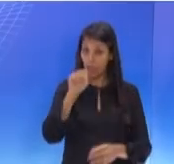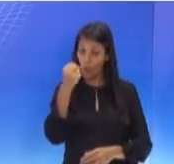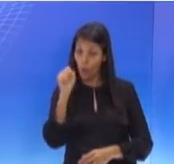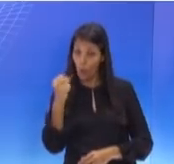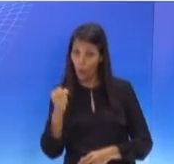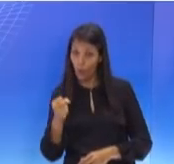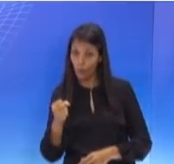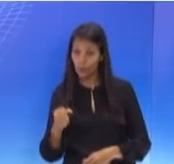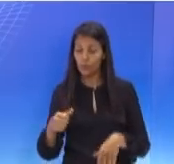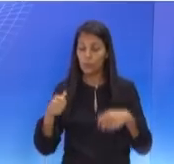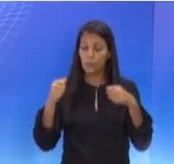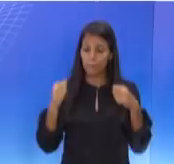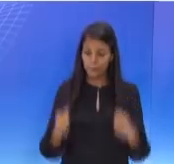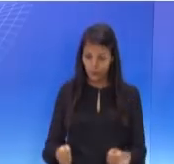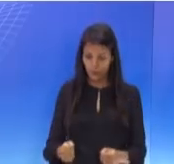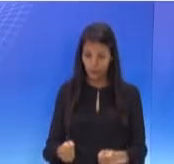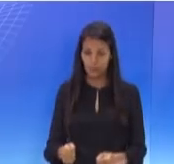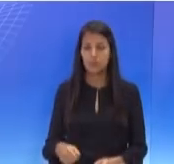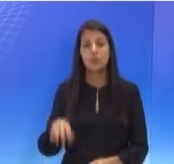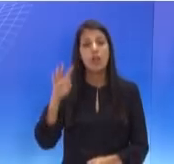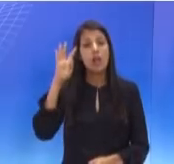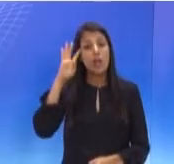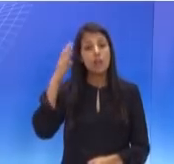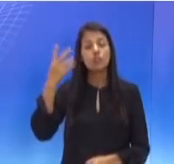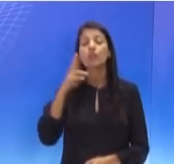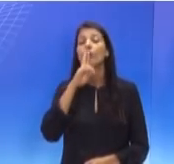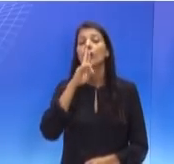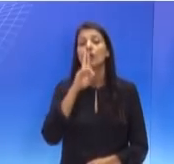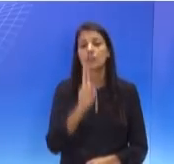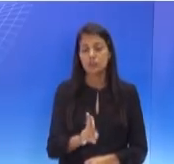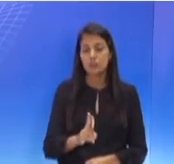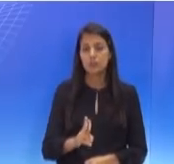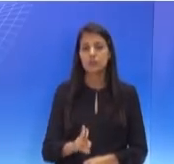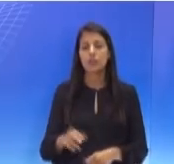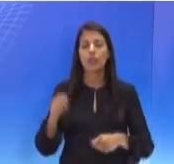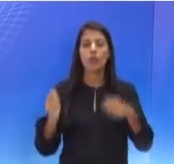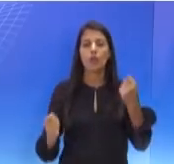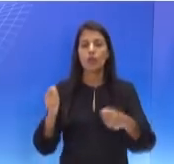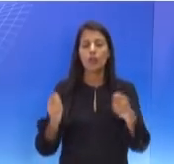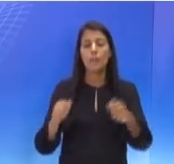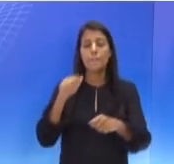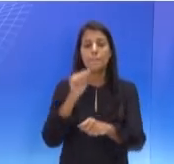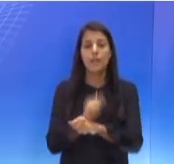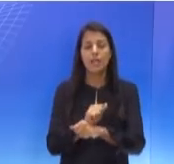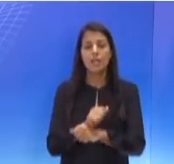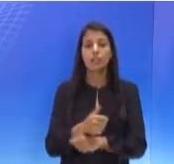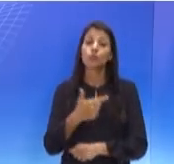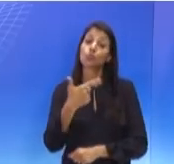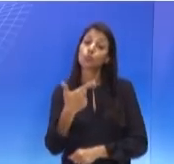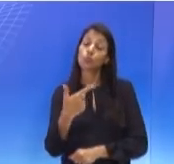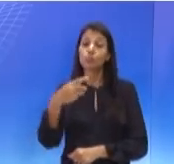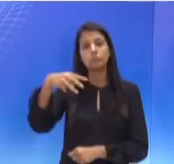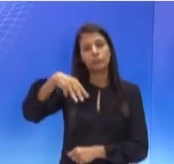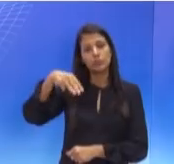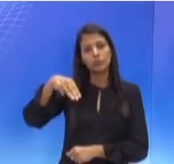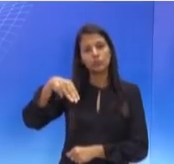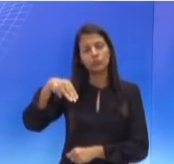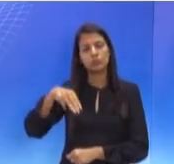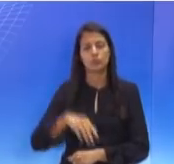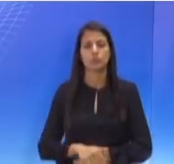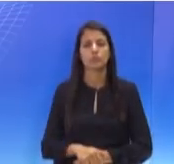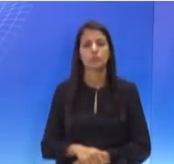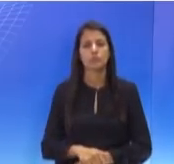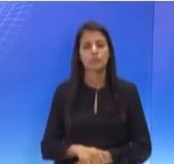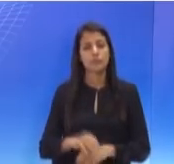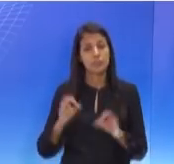determinar que o tempo que o veículo passou parado imóvel foi de 2 minutos. Certo?